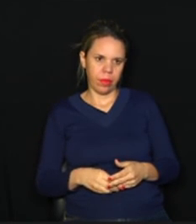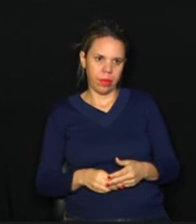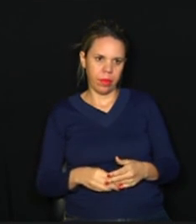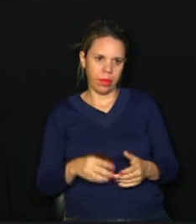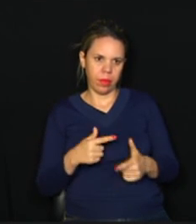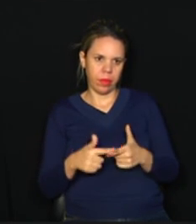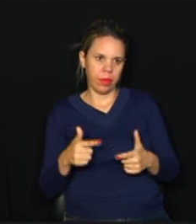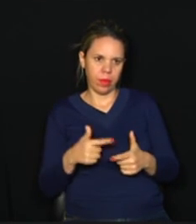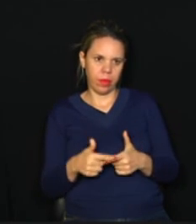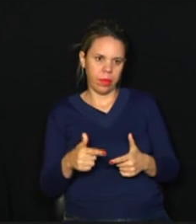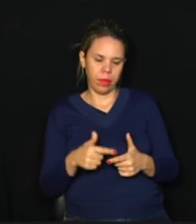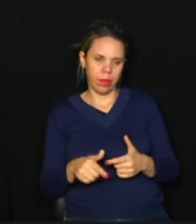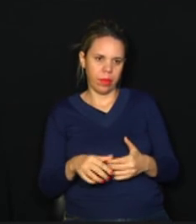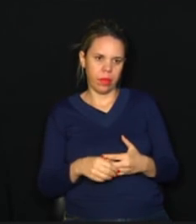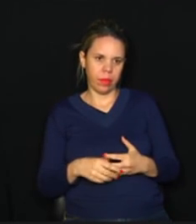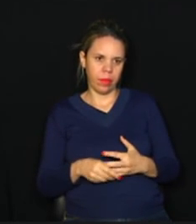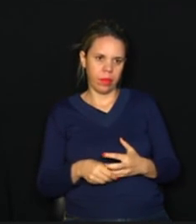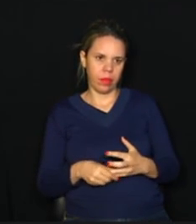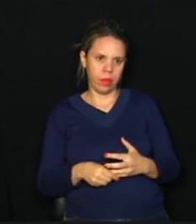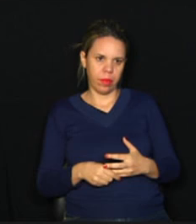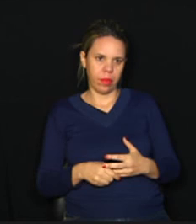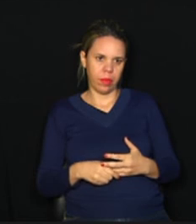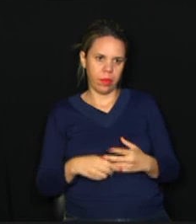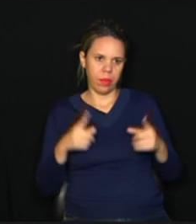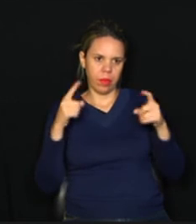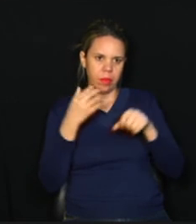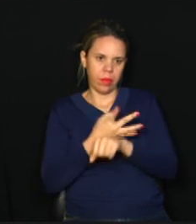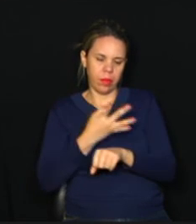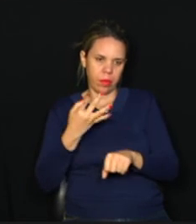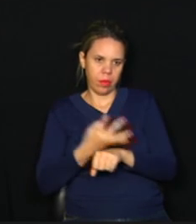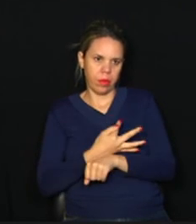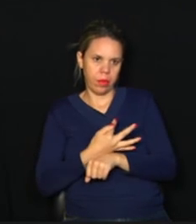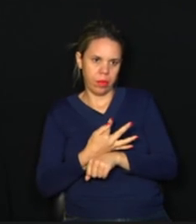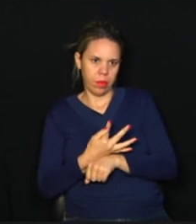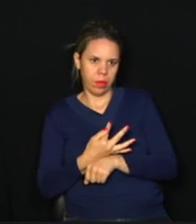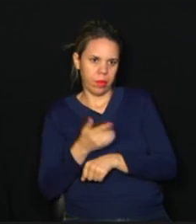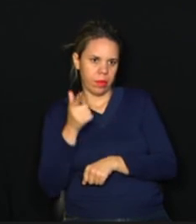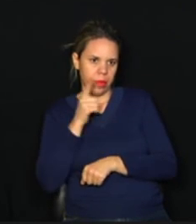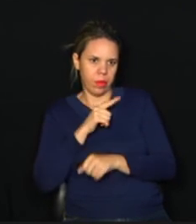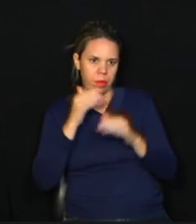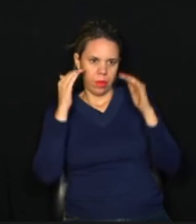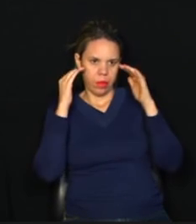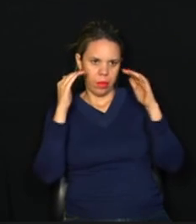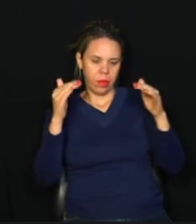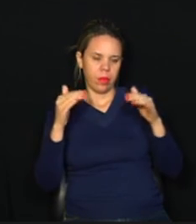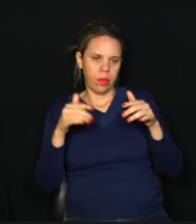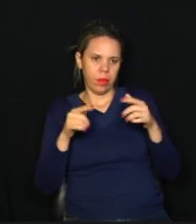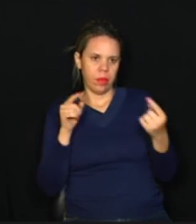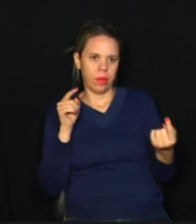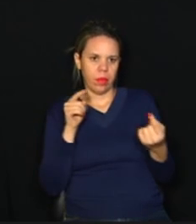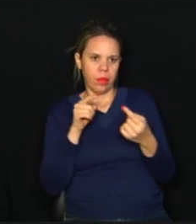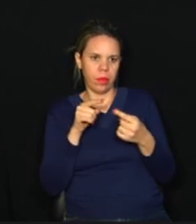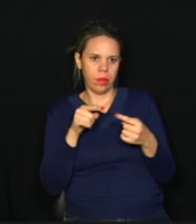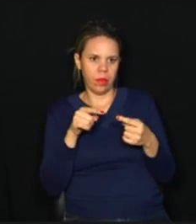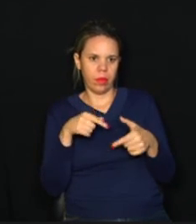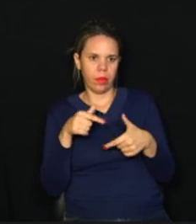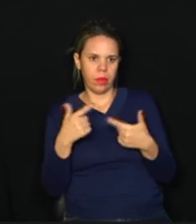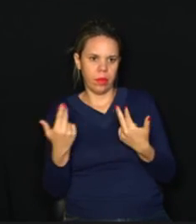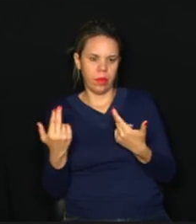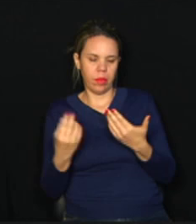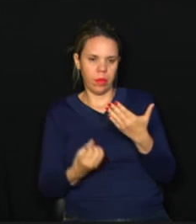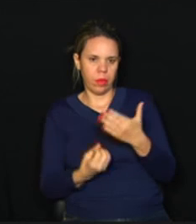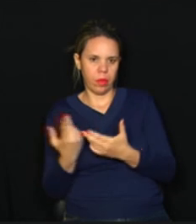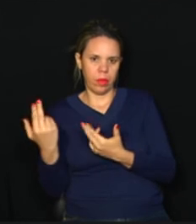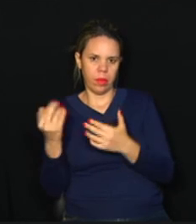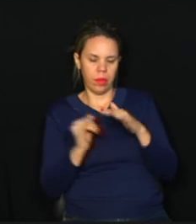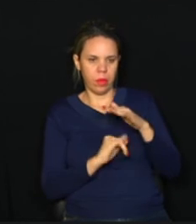situação de muita dificuldade de conseguir cumprir a sua missão e a sua vocação, como tem acontecido com